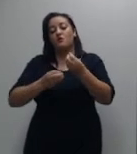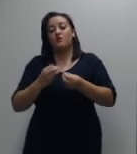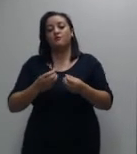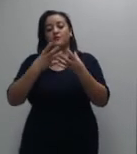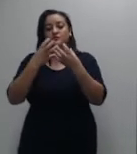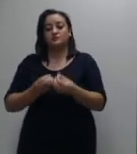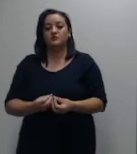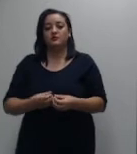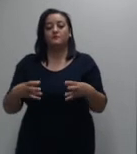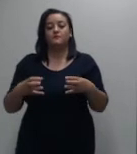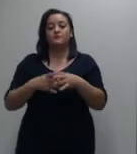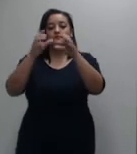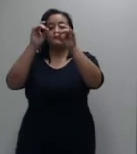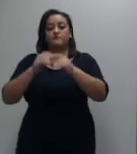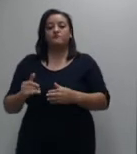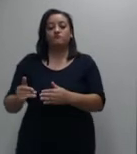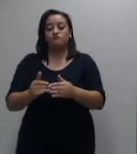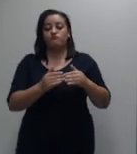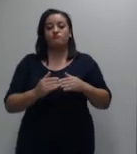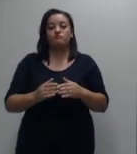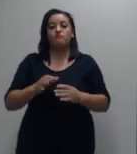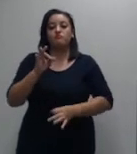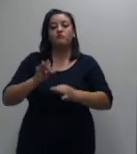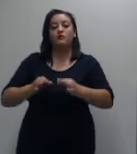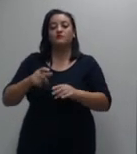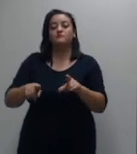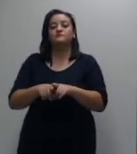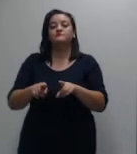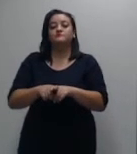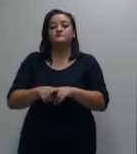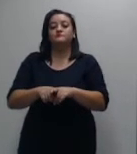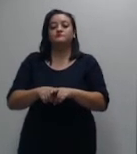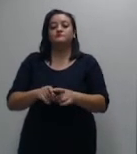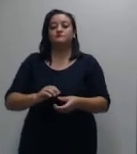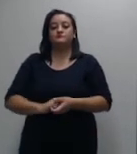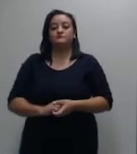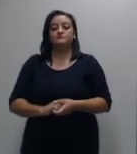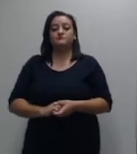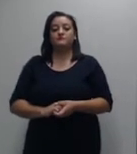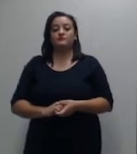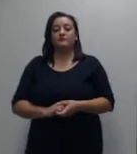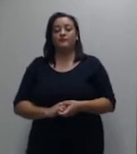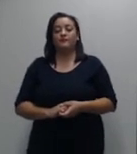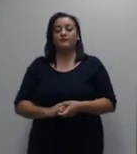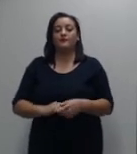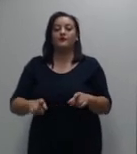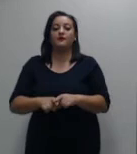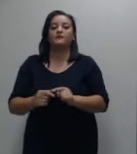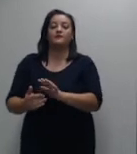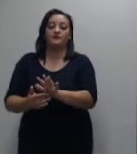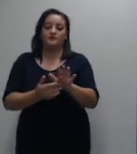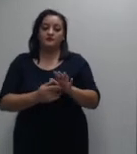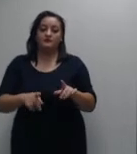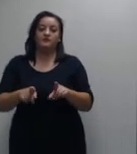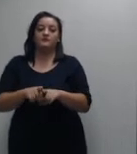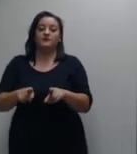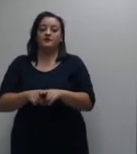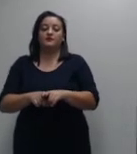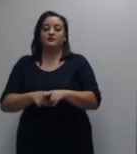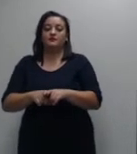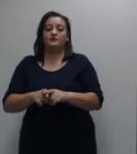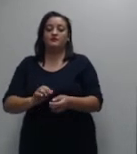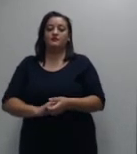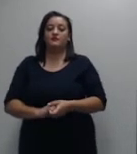cor especial nos termos da jurisprudência do superior e trago antecedência especial com bilhete